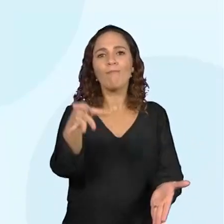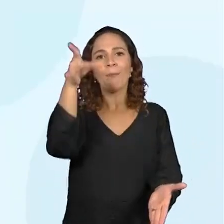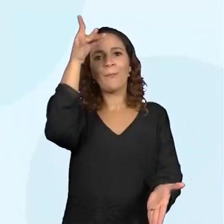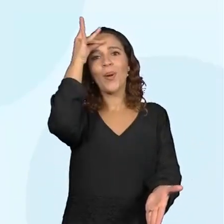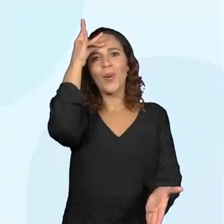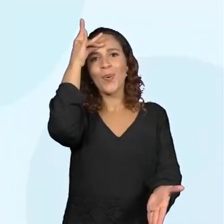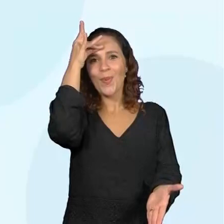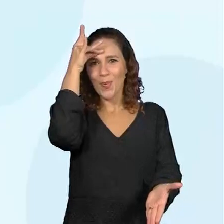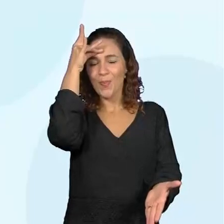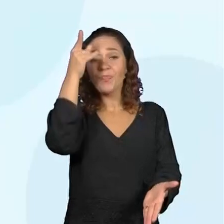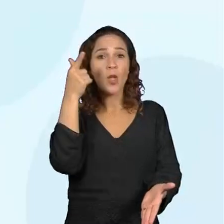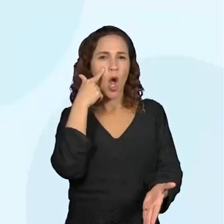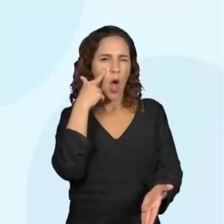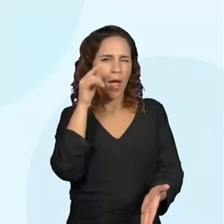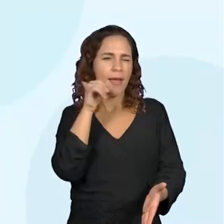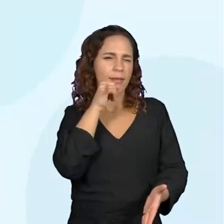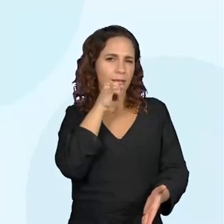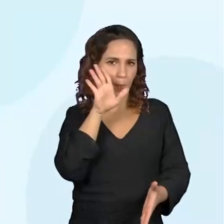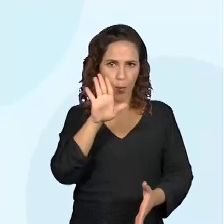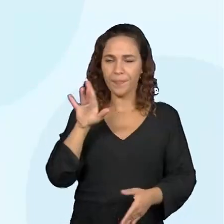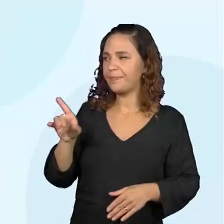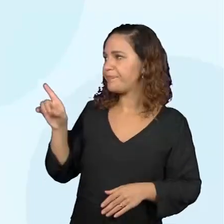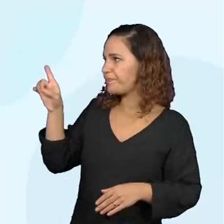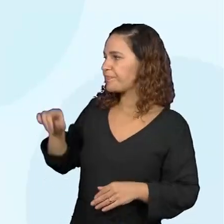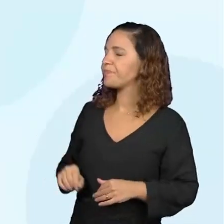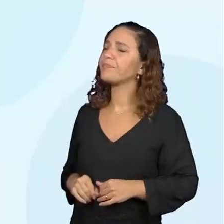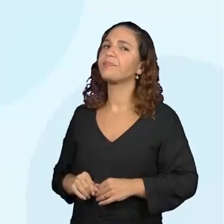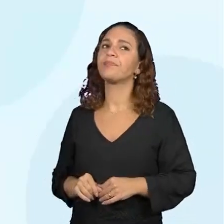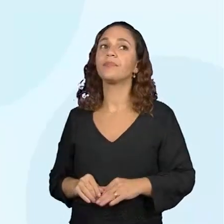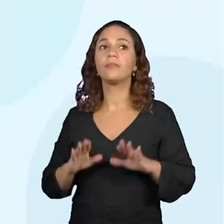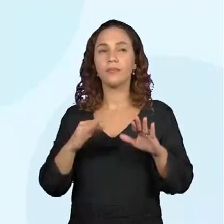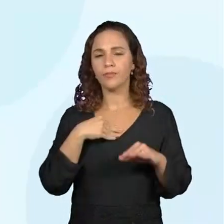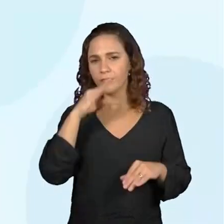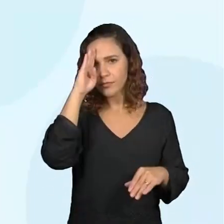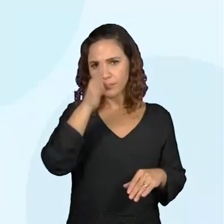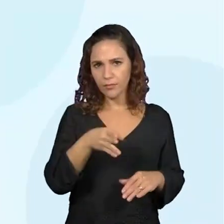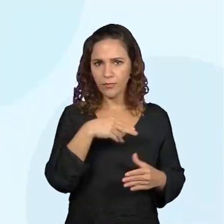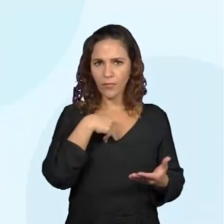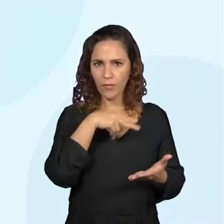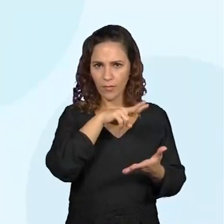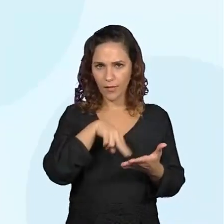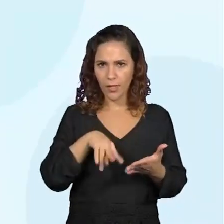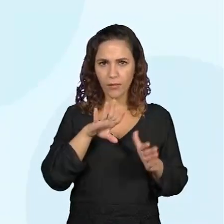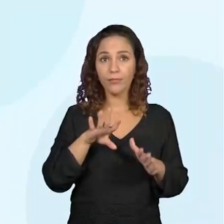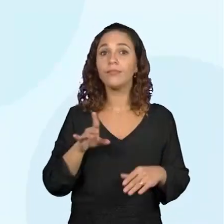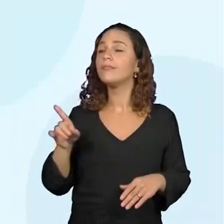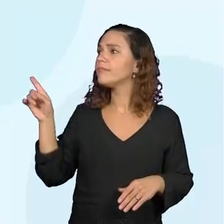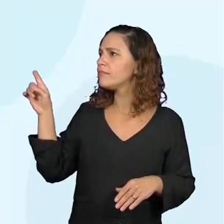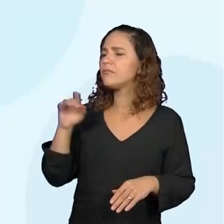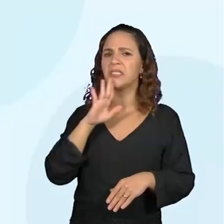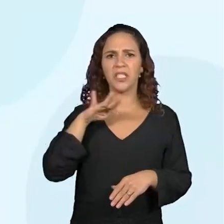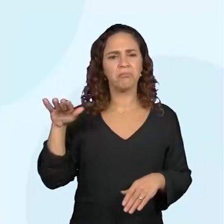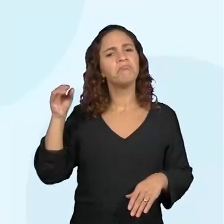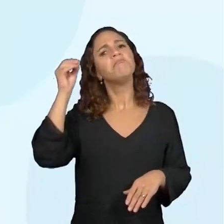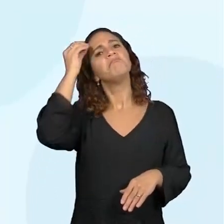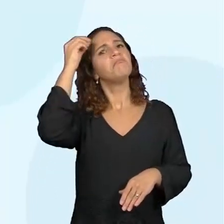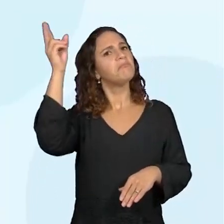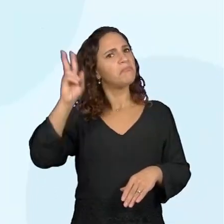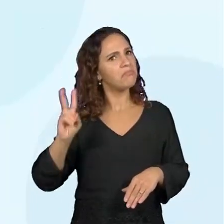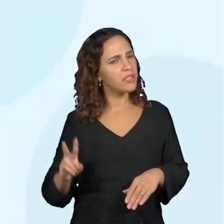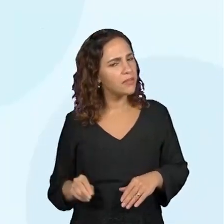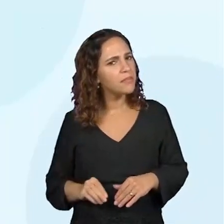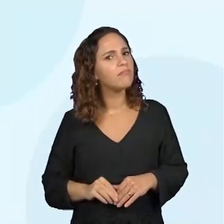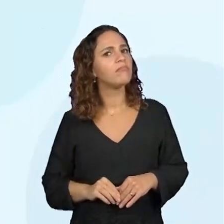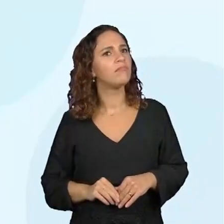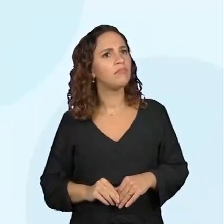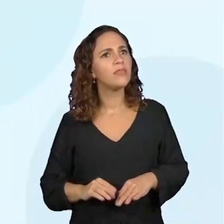esse estudante escreveu, professora? Posso sim. Olha, antes de fazer a leitura, eu só queria destacar que esse estudante está bem esperto, Sim, viu? Com Ele certeza. já